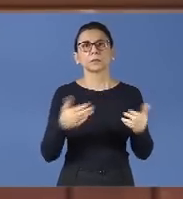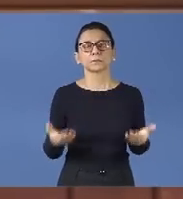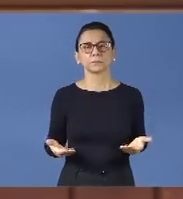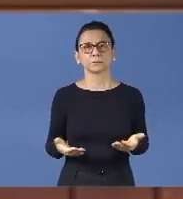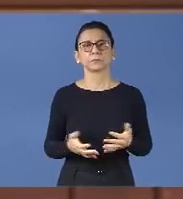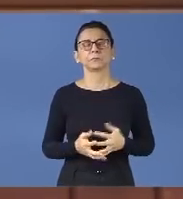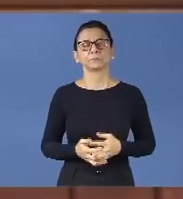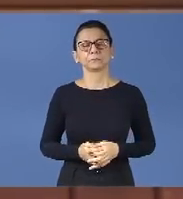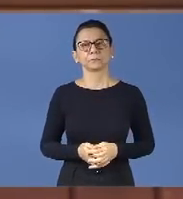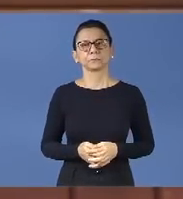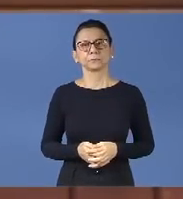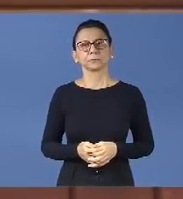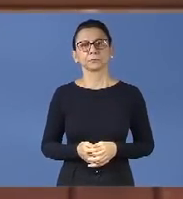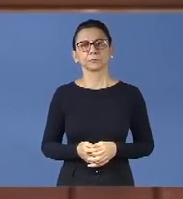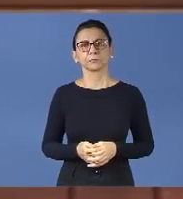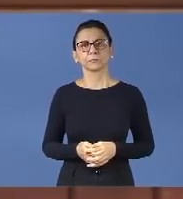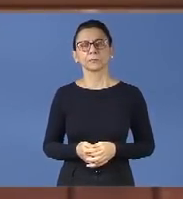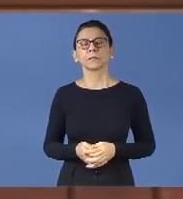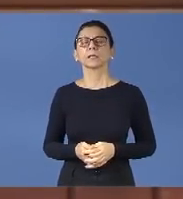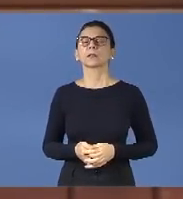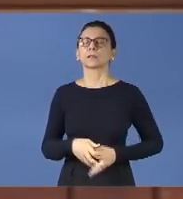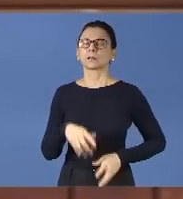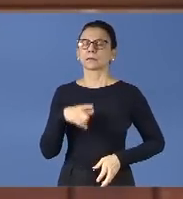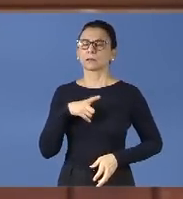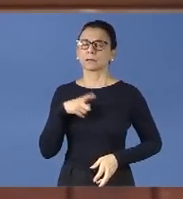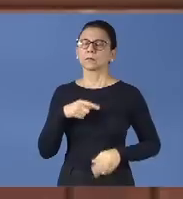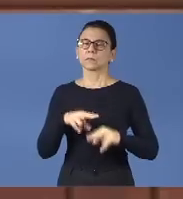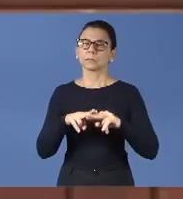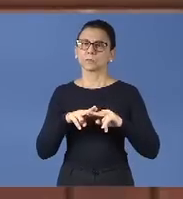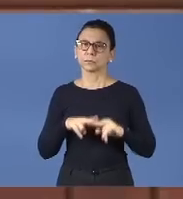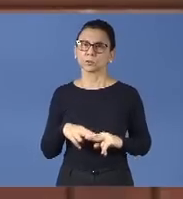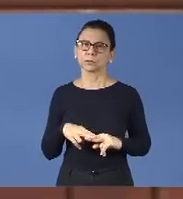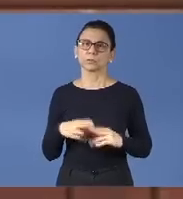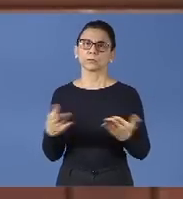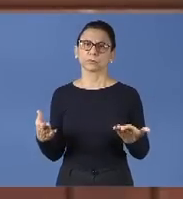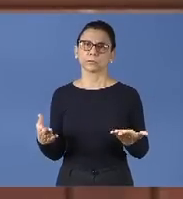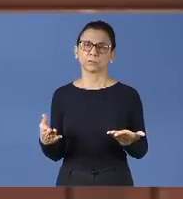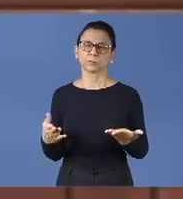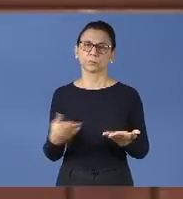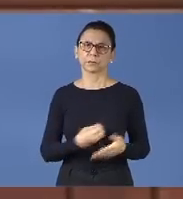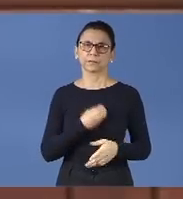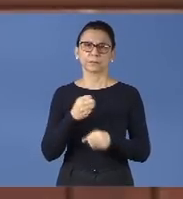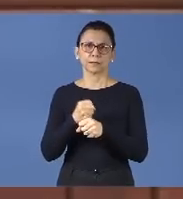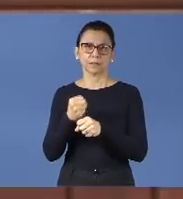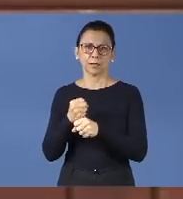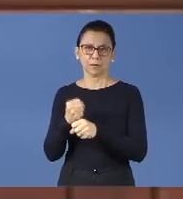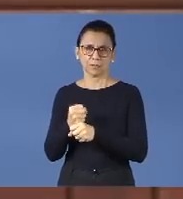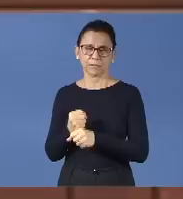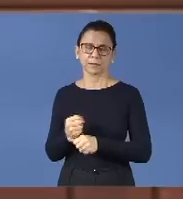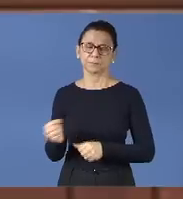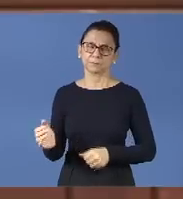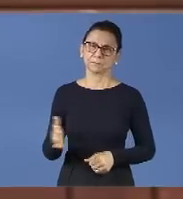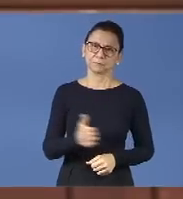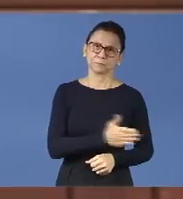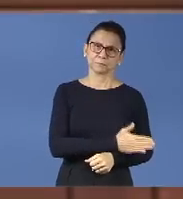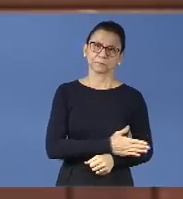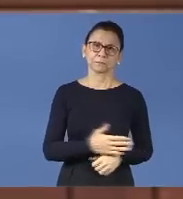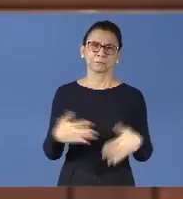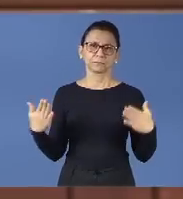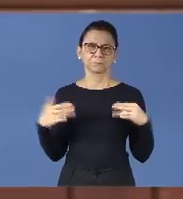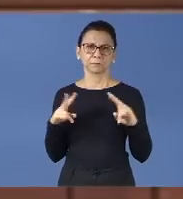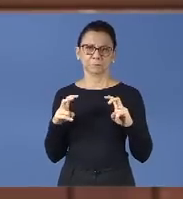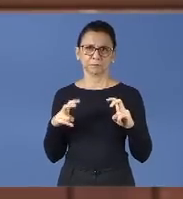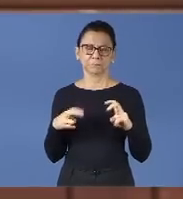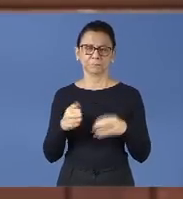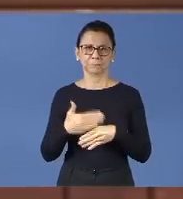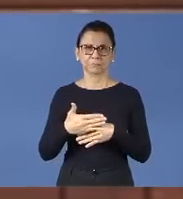motivos para viver essa obra. Agora o assunto será sobre a reconstrução